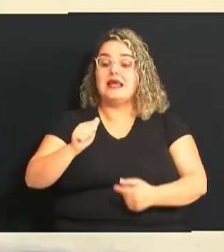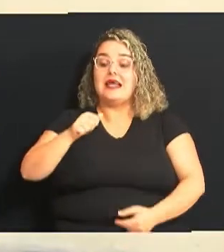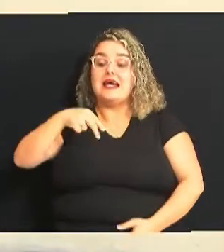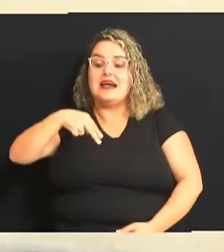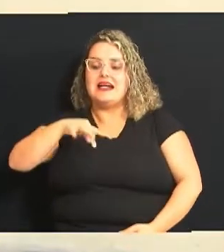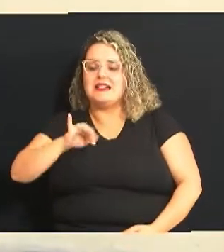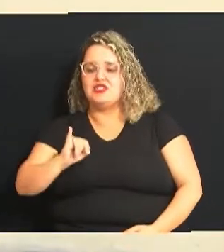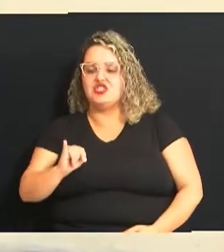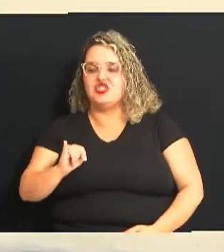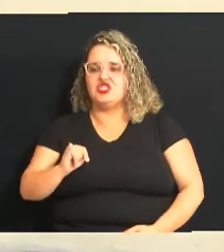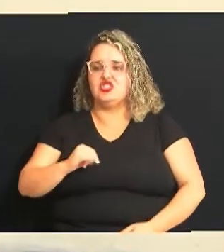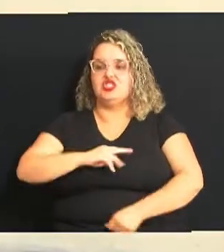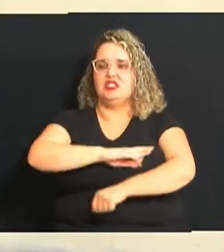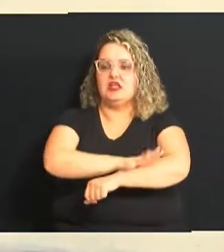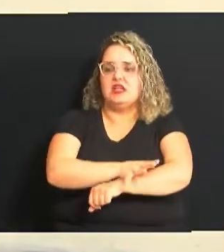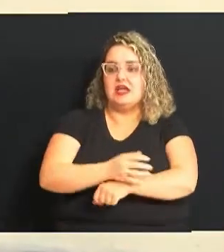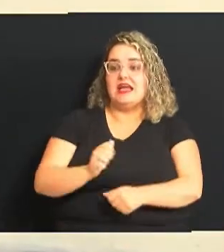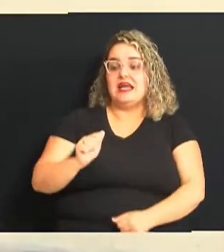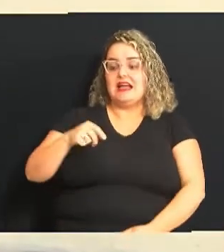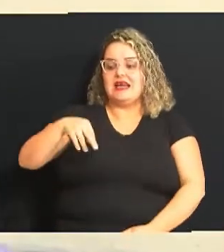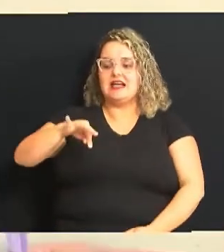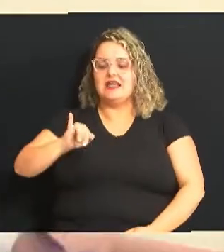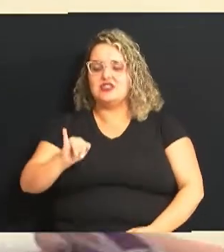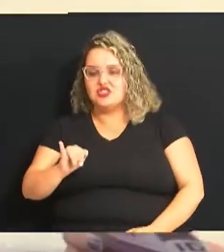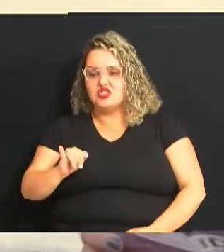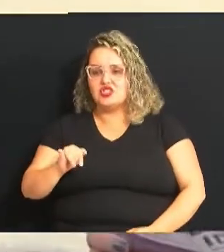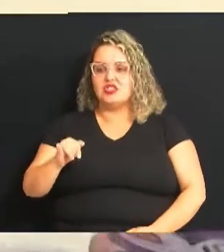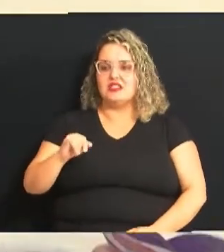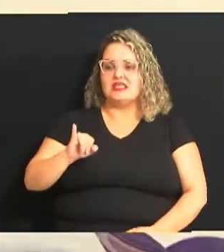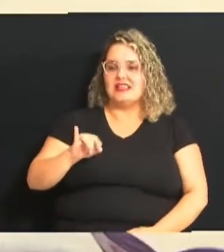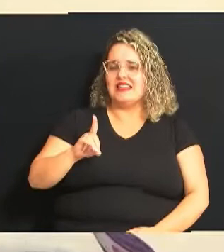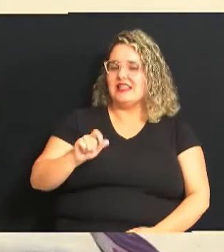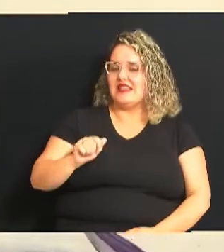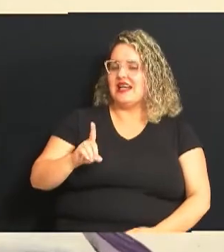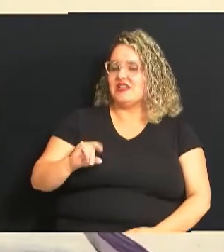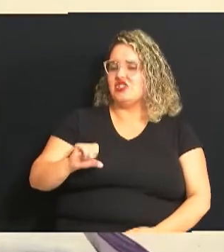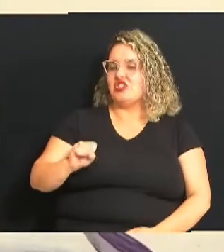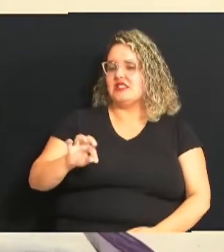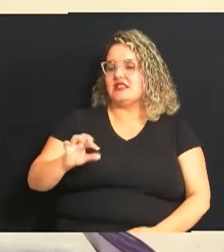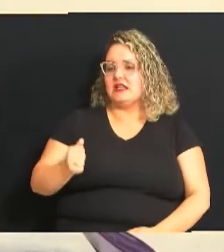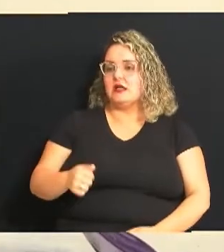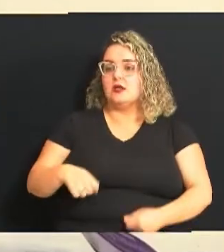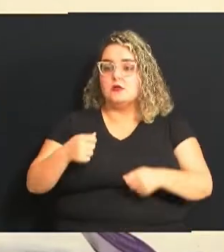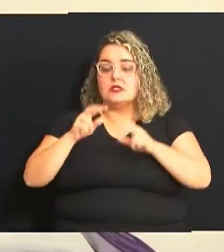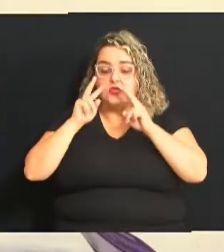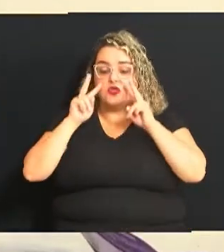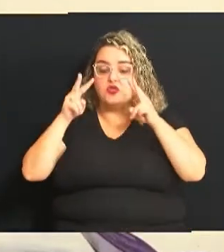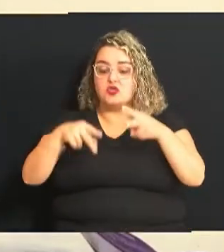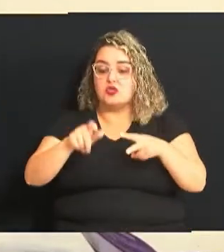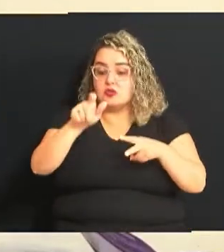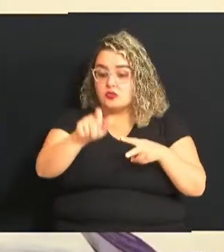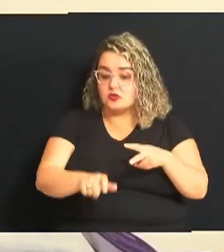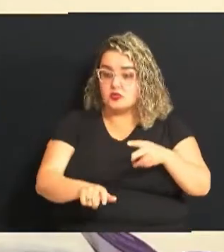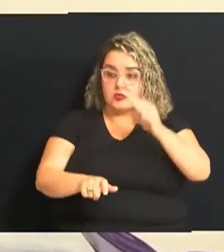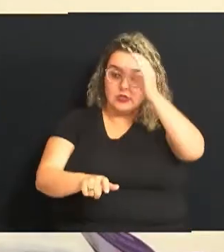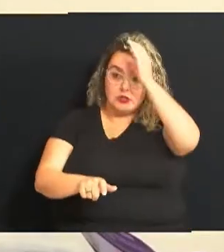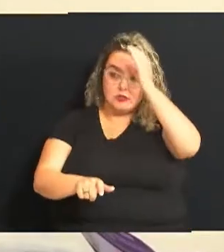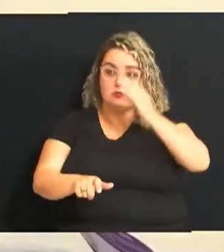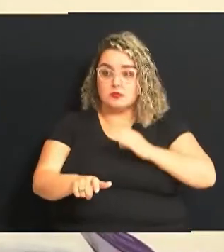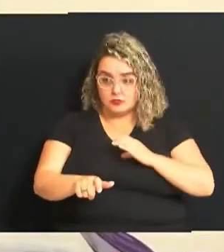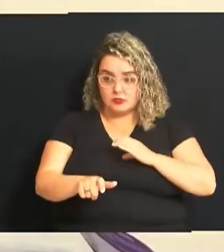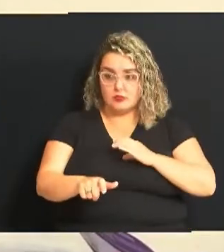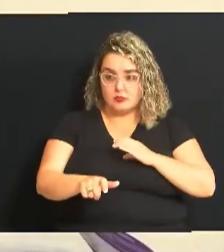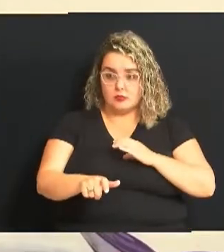ser anti-idadista, ou seja, eu preciso enxergar a pessoa, o cidadão,